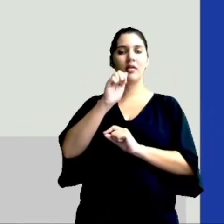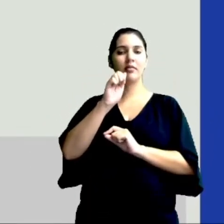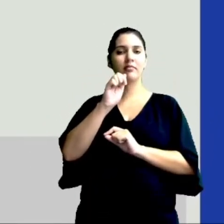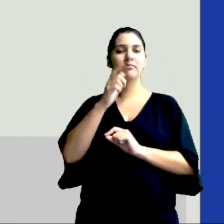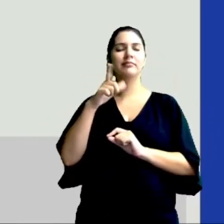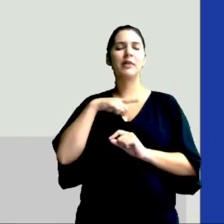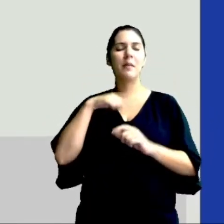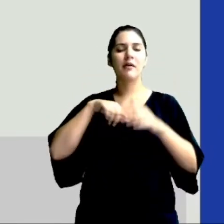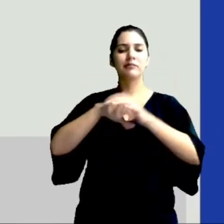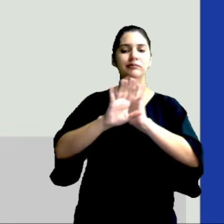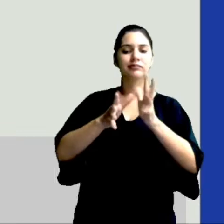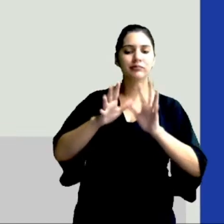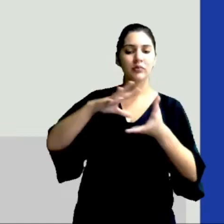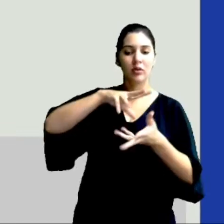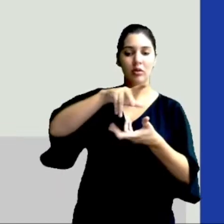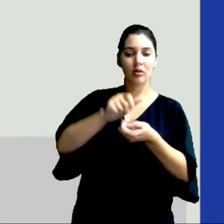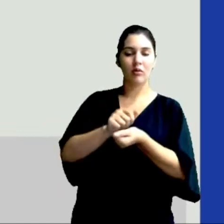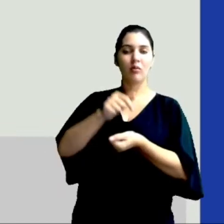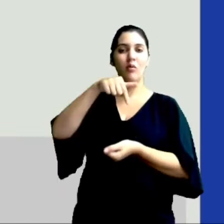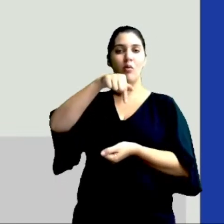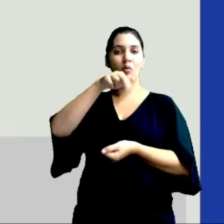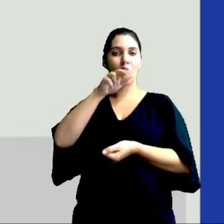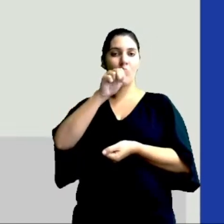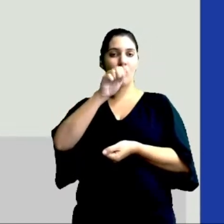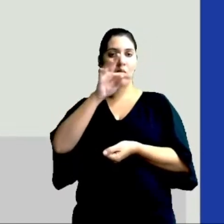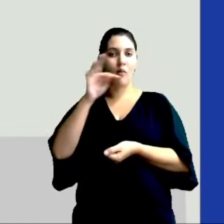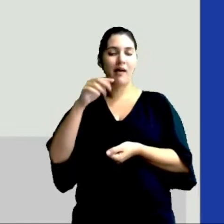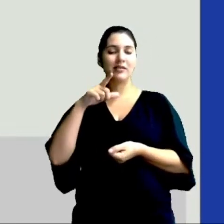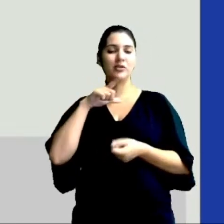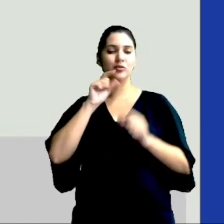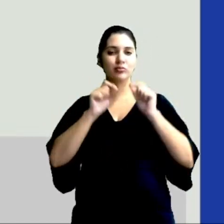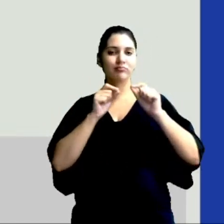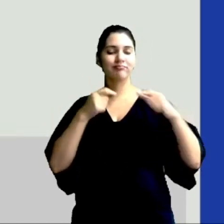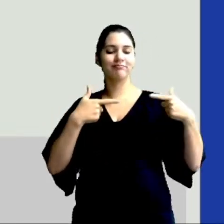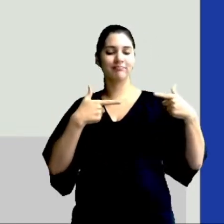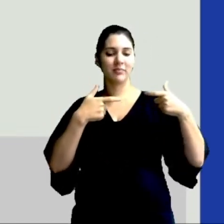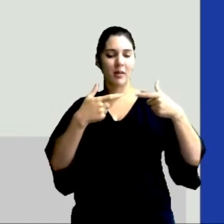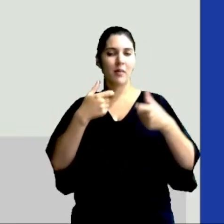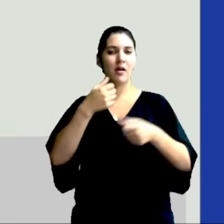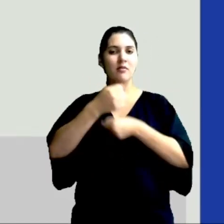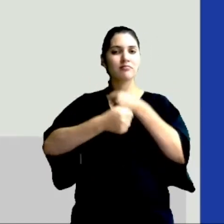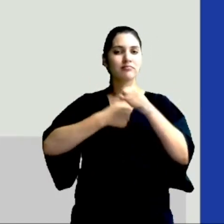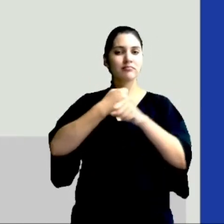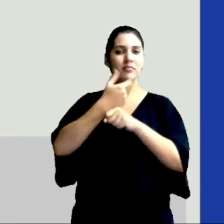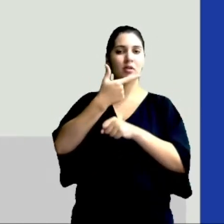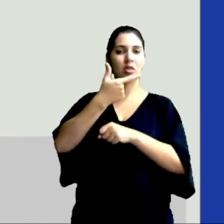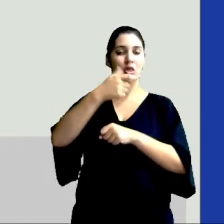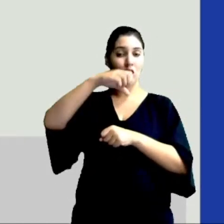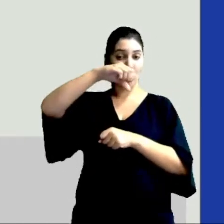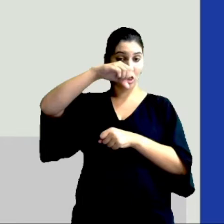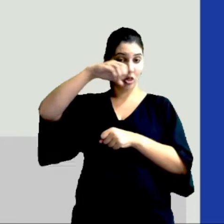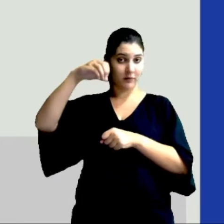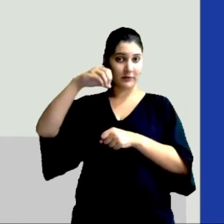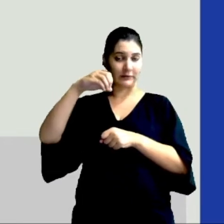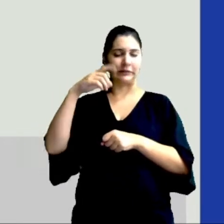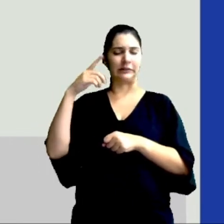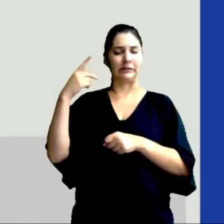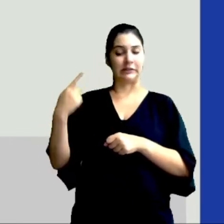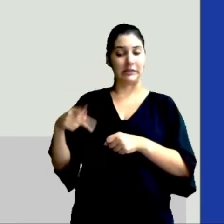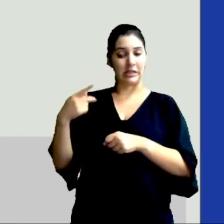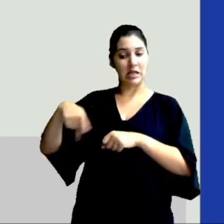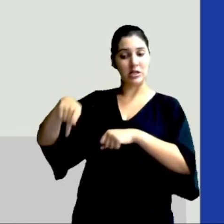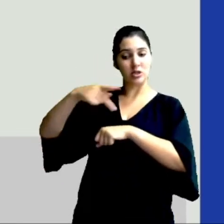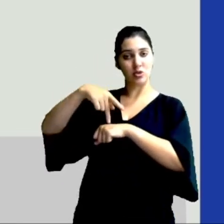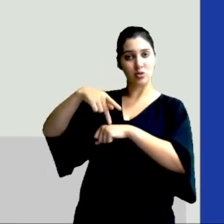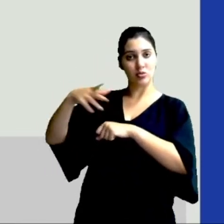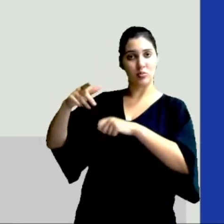né? O Kuwait, né, da guerra, né, nos anos 90. Então, essa região,